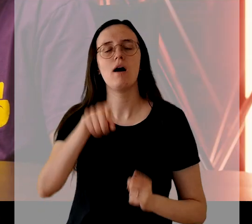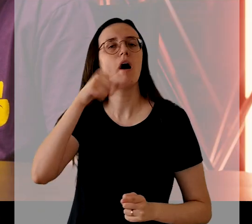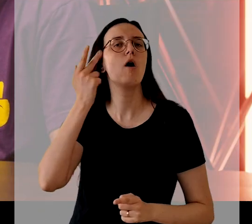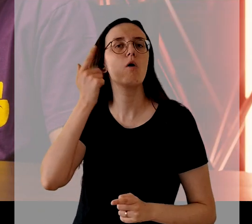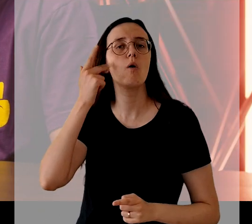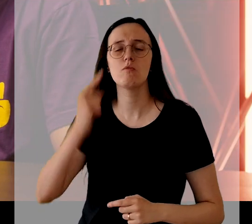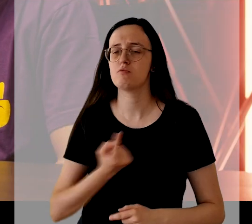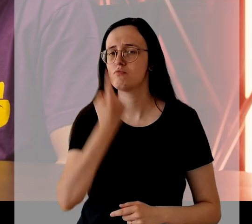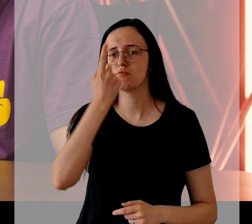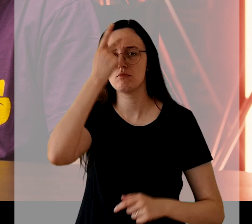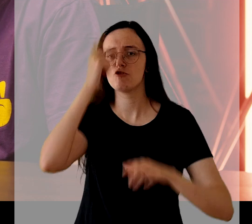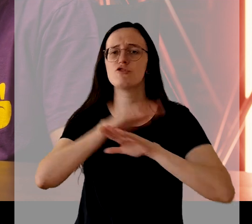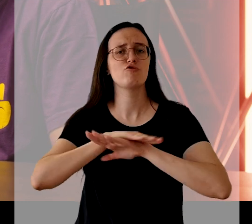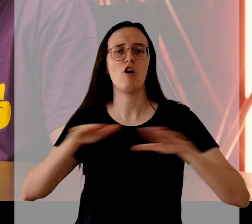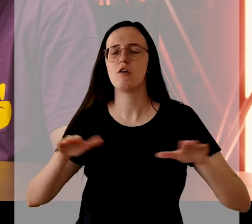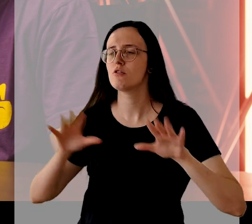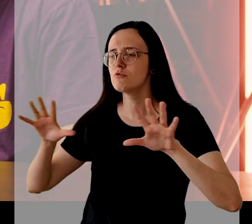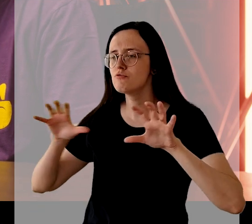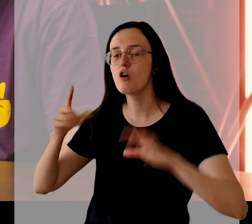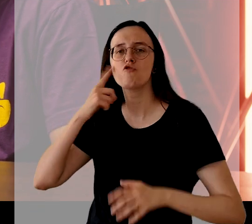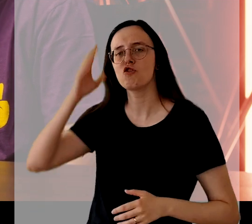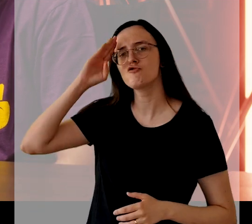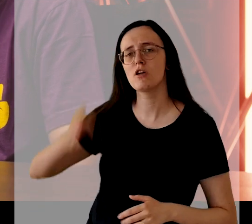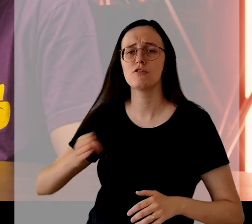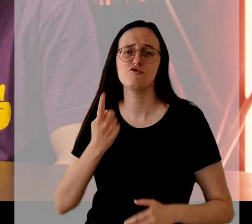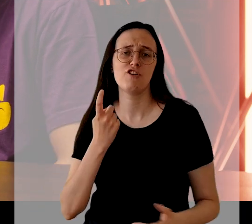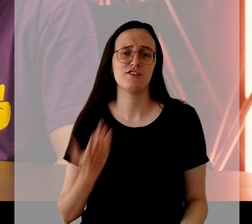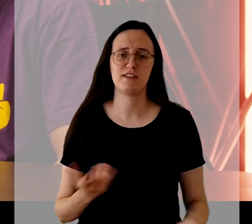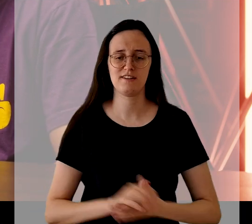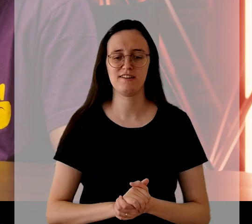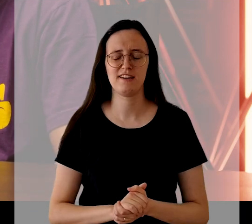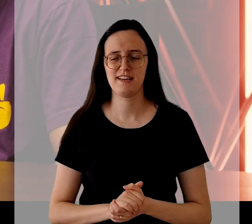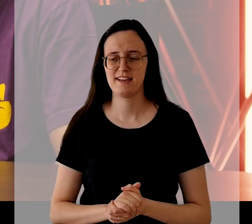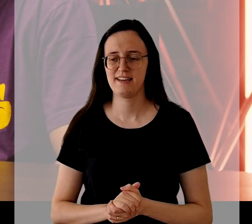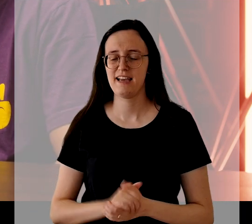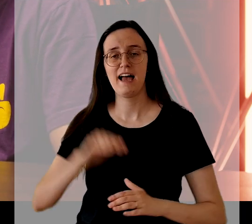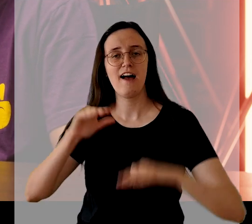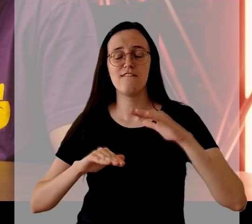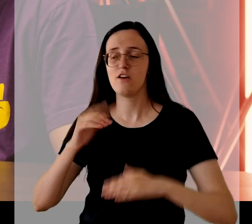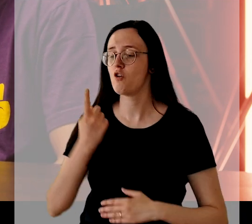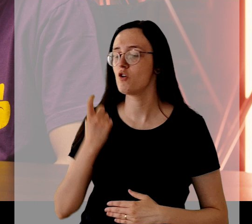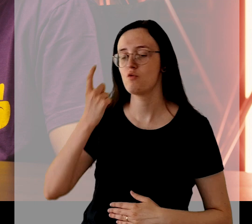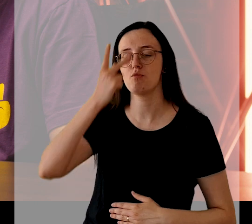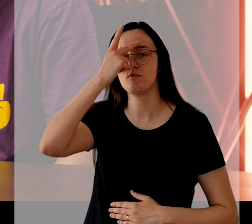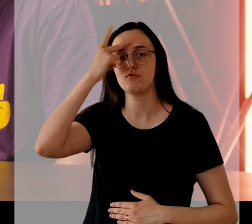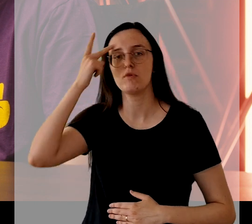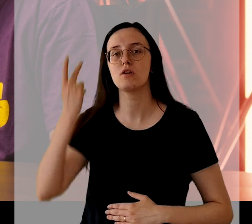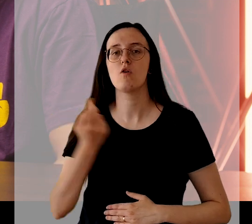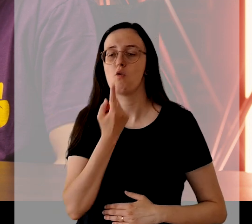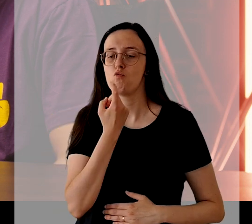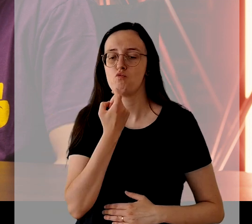menores, é muito comum que uma pessoa só faça todo o processo de som direto, né? Vai ser uma